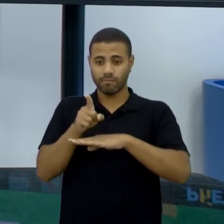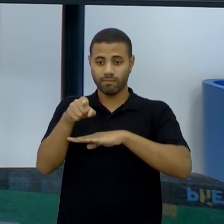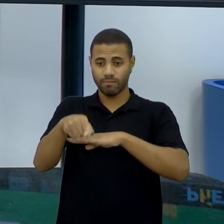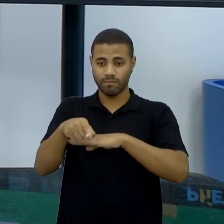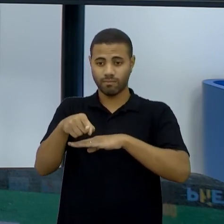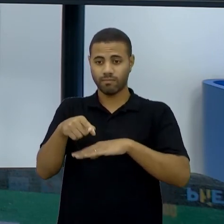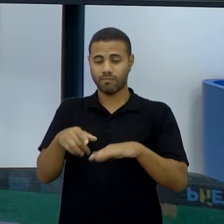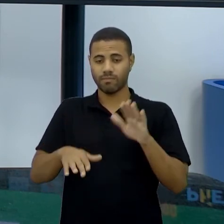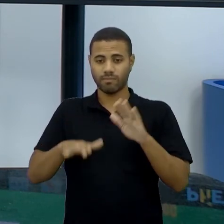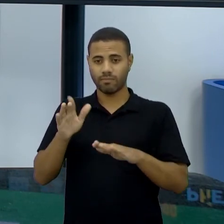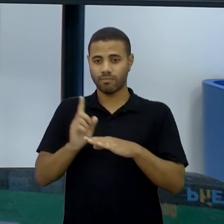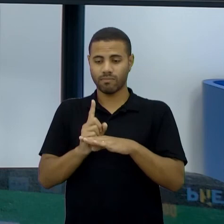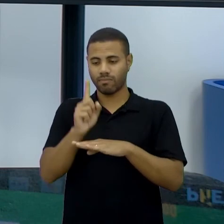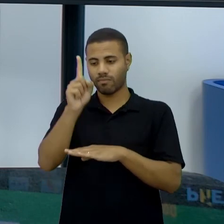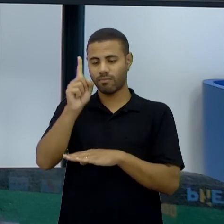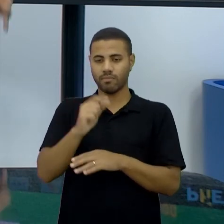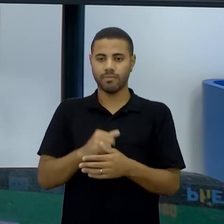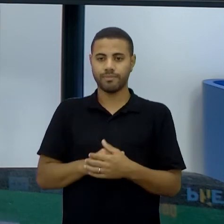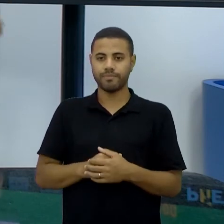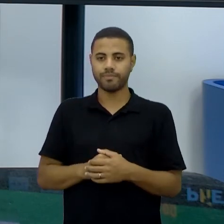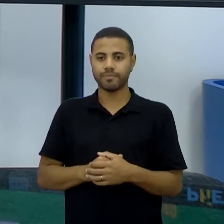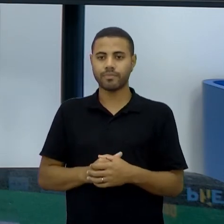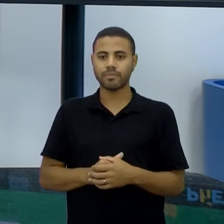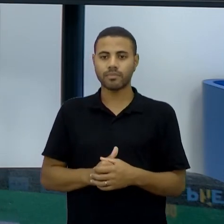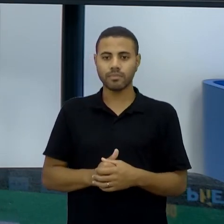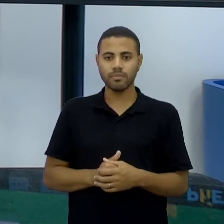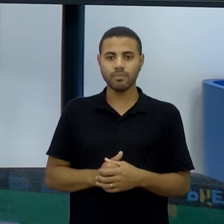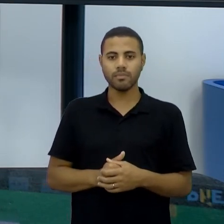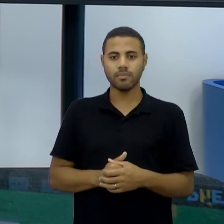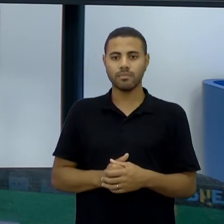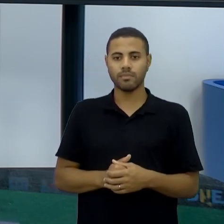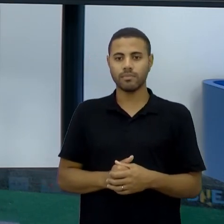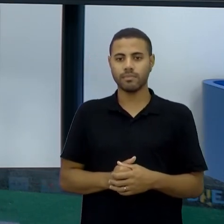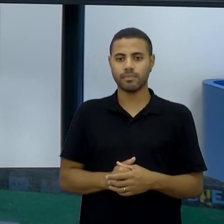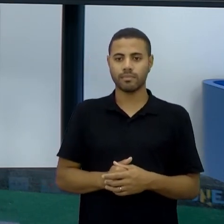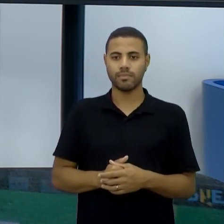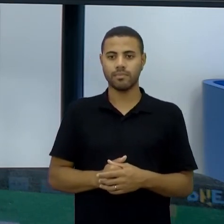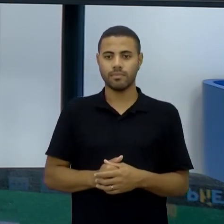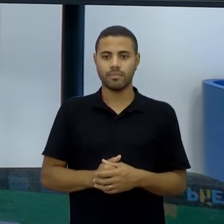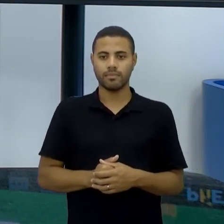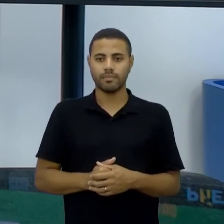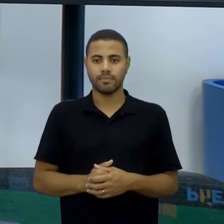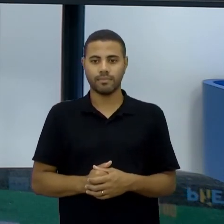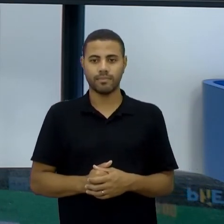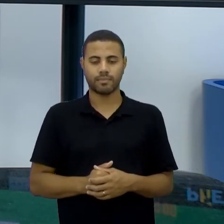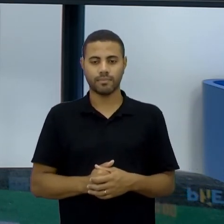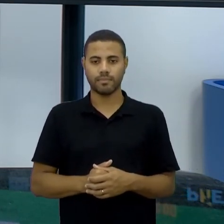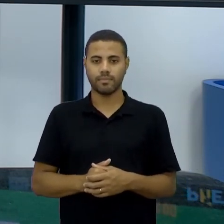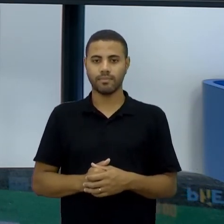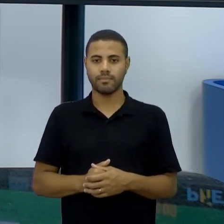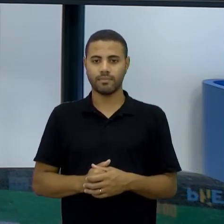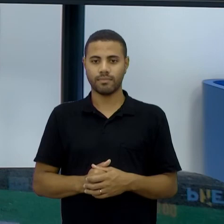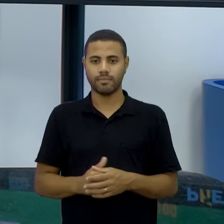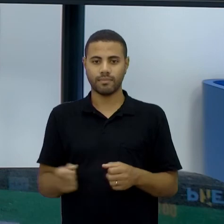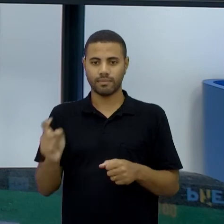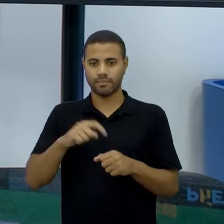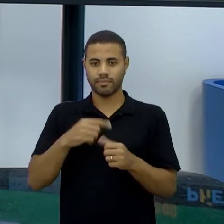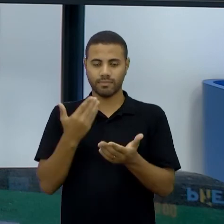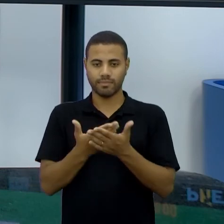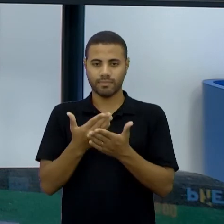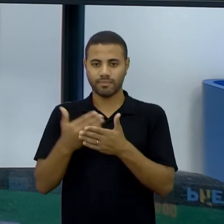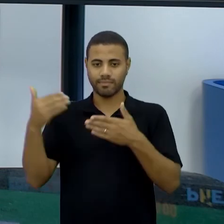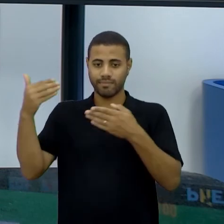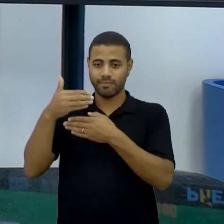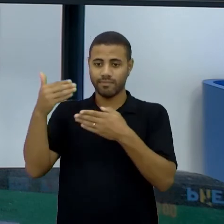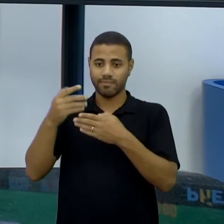atividade 1, né? E a descida é o movimento uniformemente variado, beleza? Bom, vamos voltar lá para o nosso slide, que a nossa